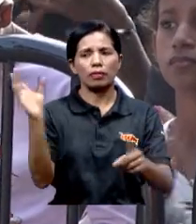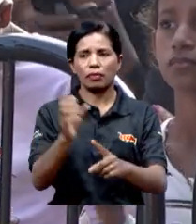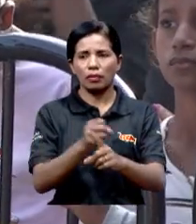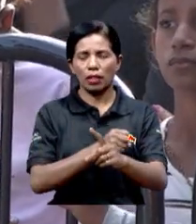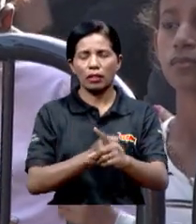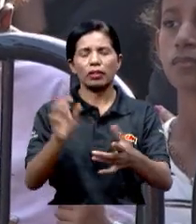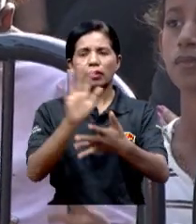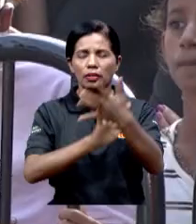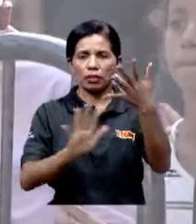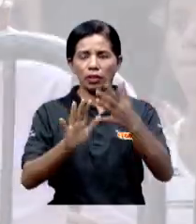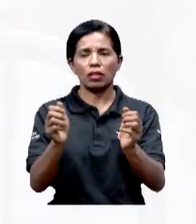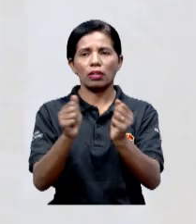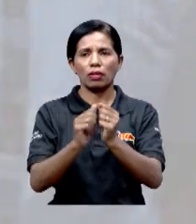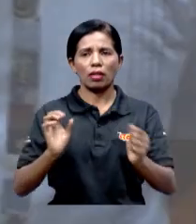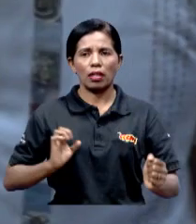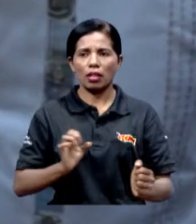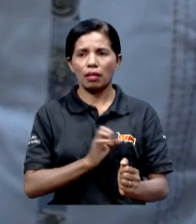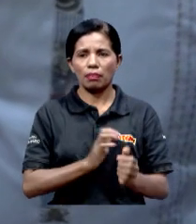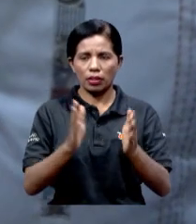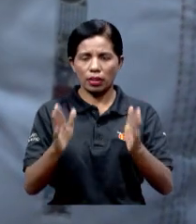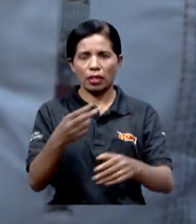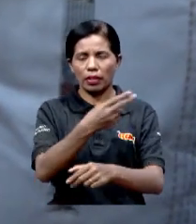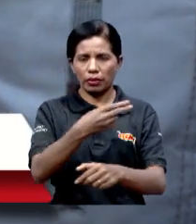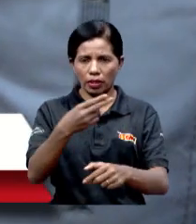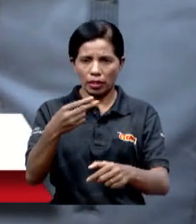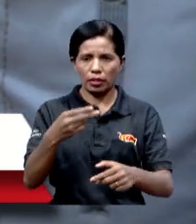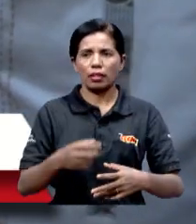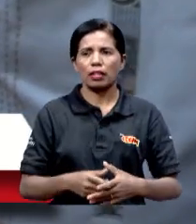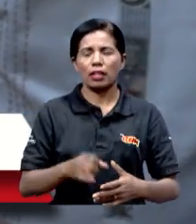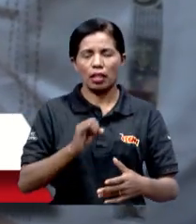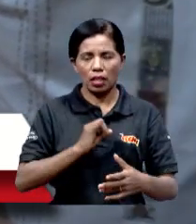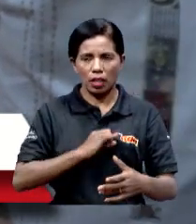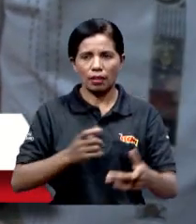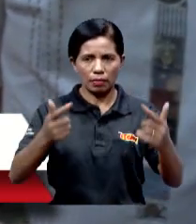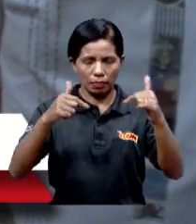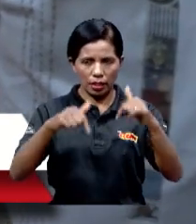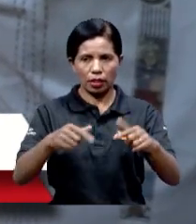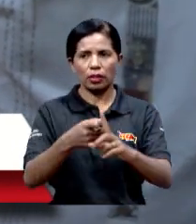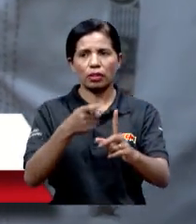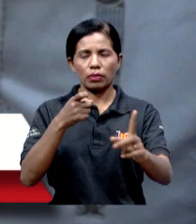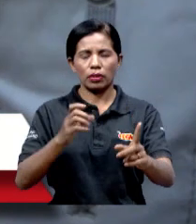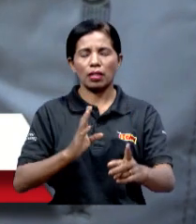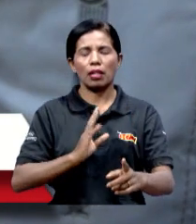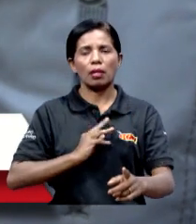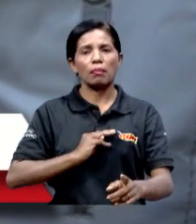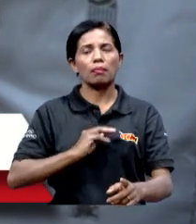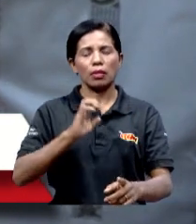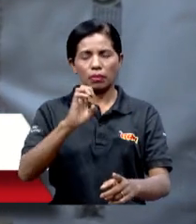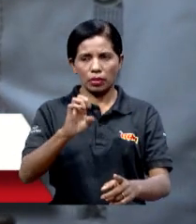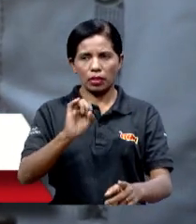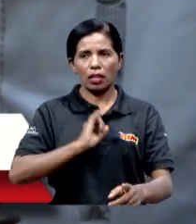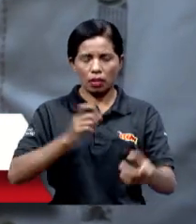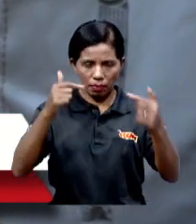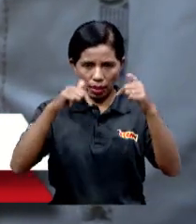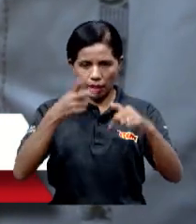eventos o embaixada indonesia nian, ao foi mak toma e você malvisi, ao maica